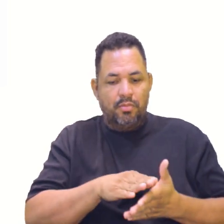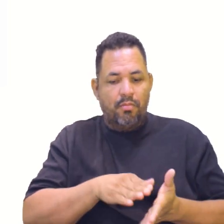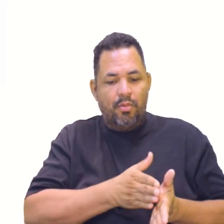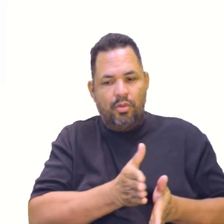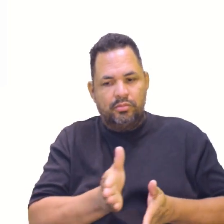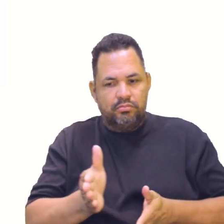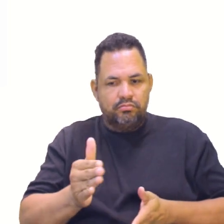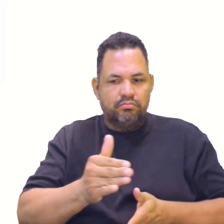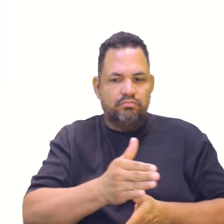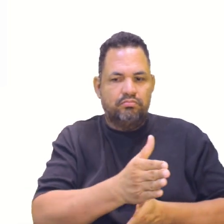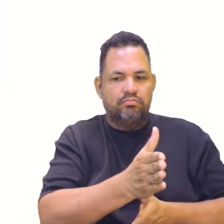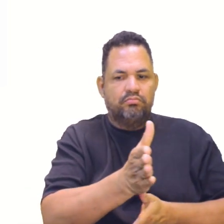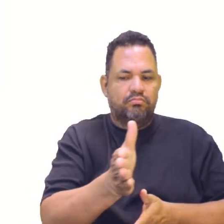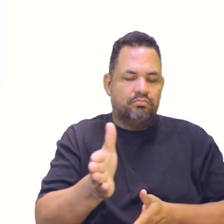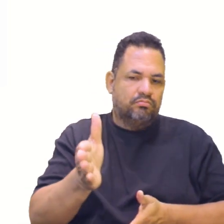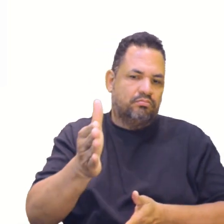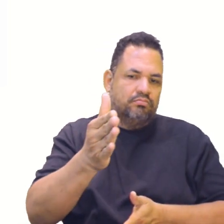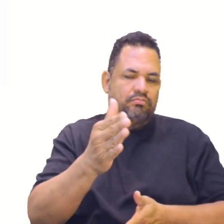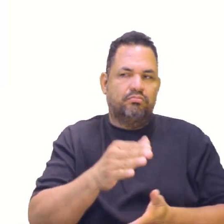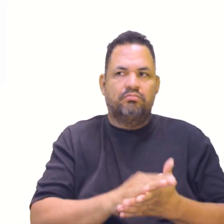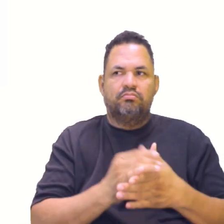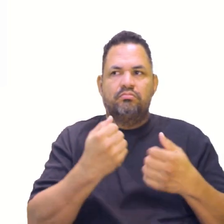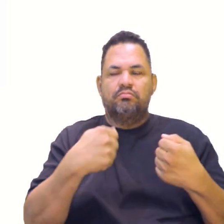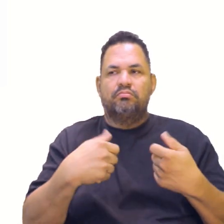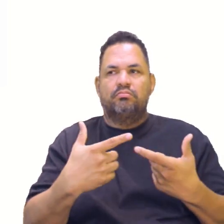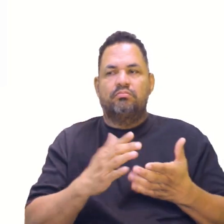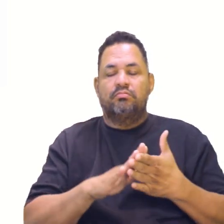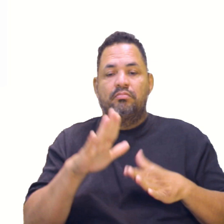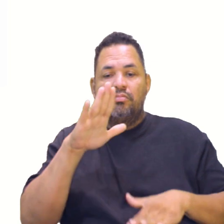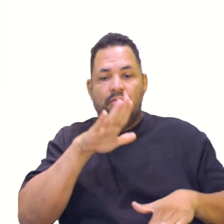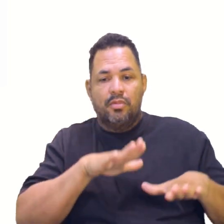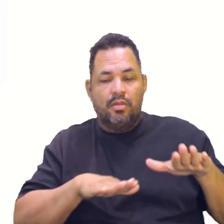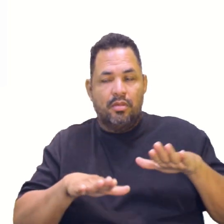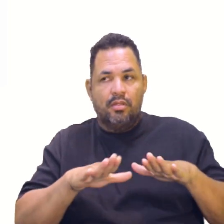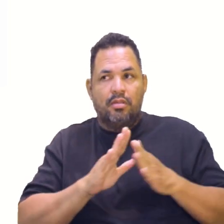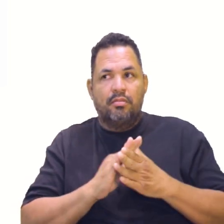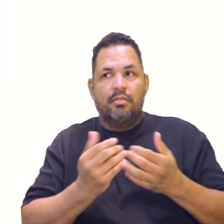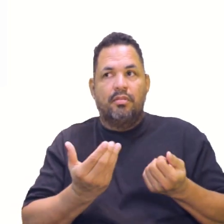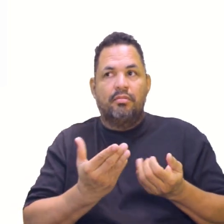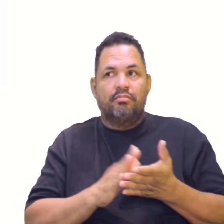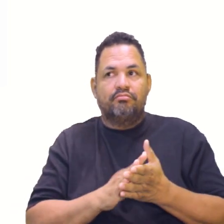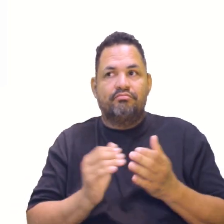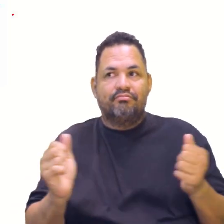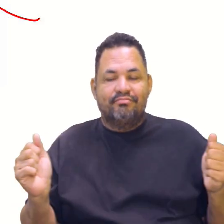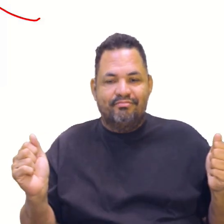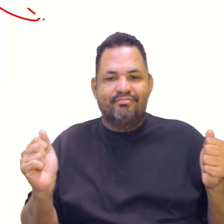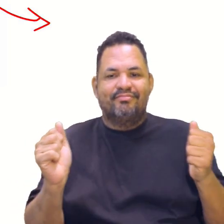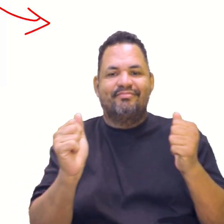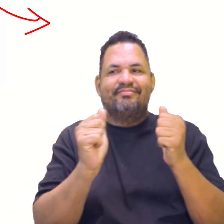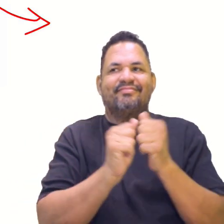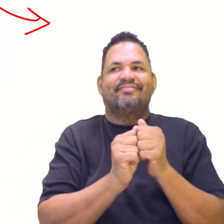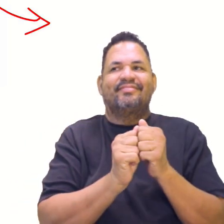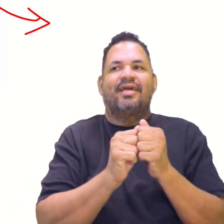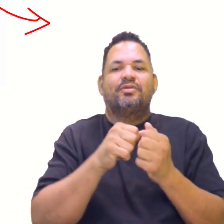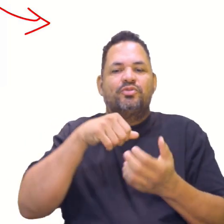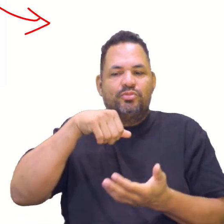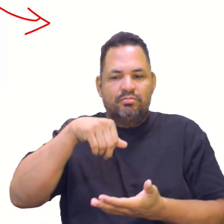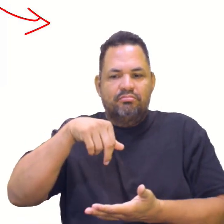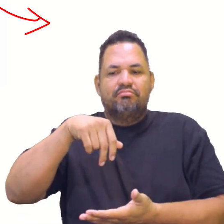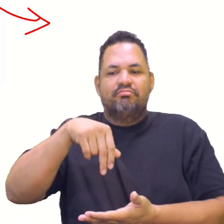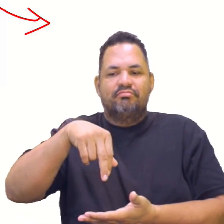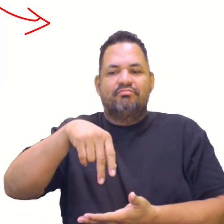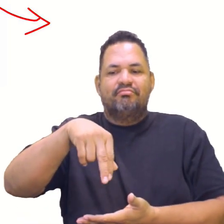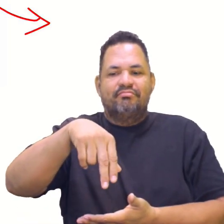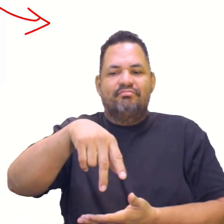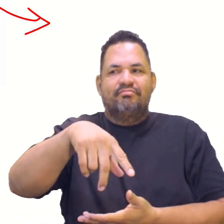curva. Depende muito, eu sempre costumo brincar com os meninos assim, depende muito da companhia que está, né, na nossa caminhada